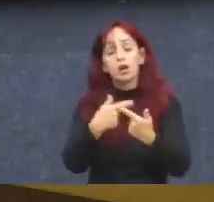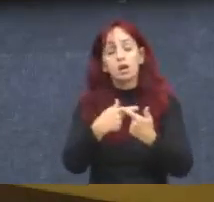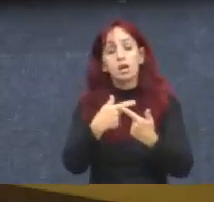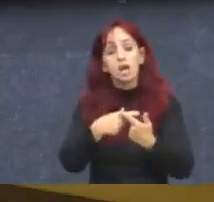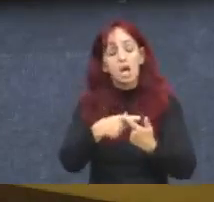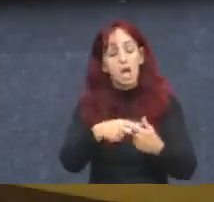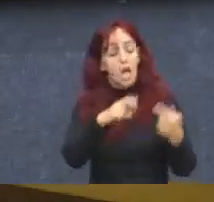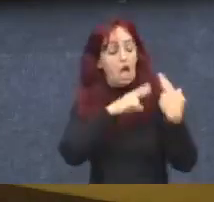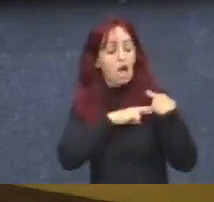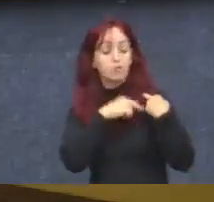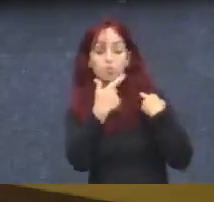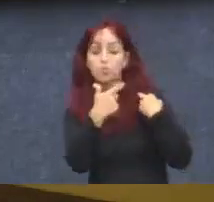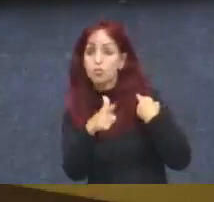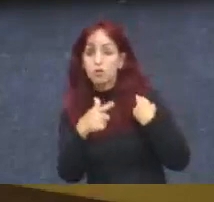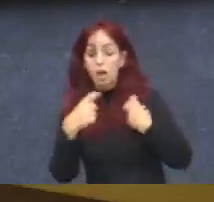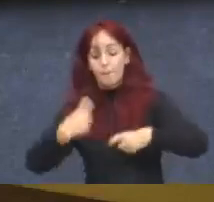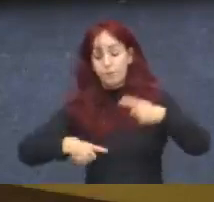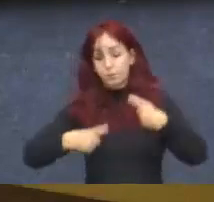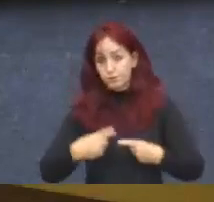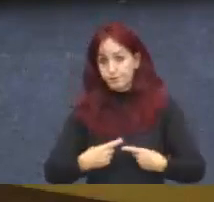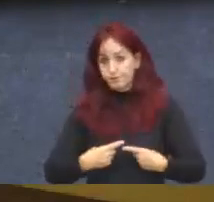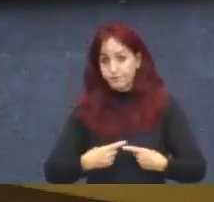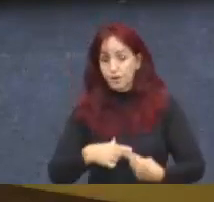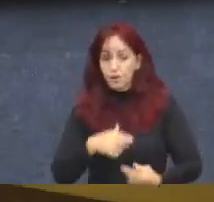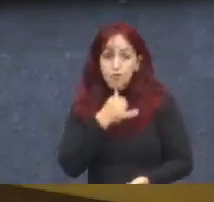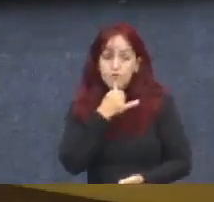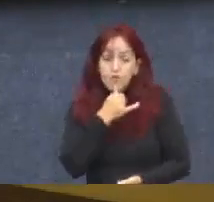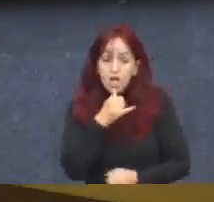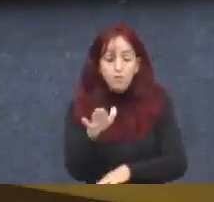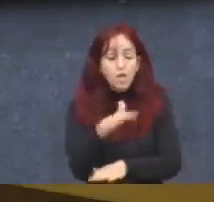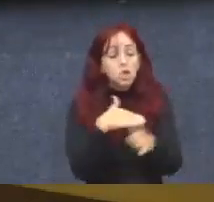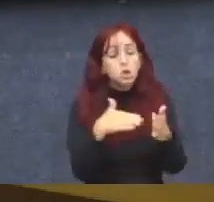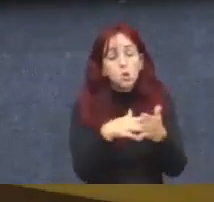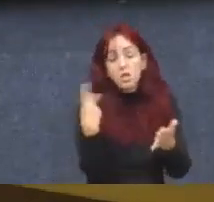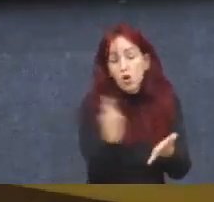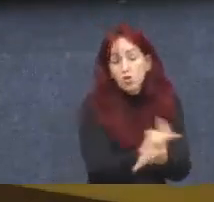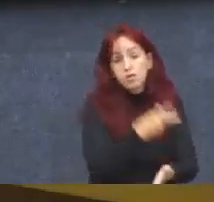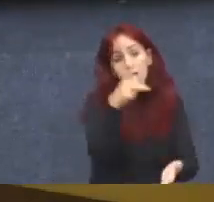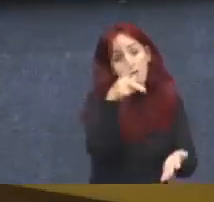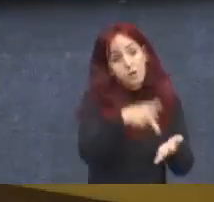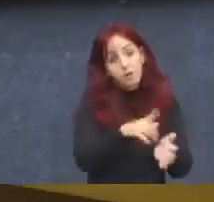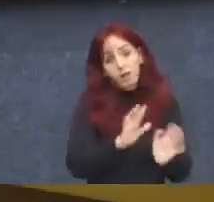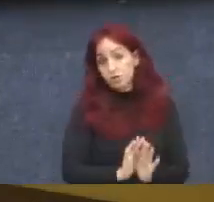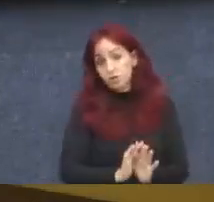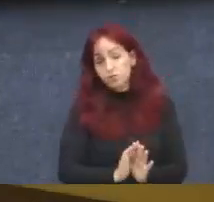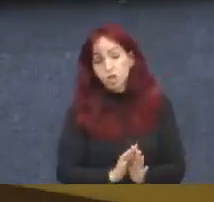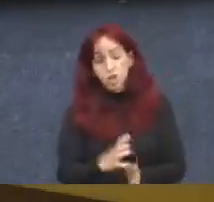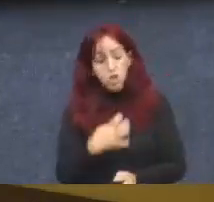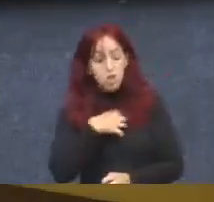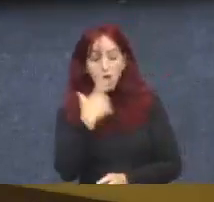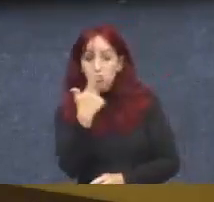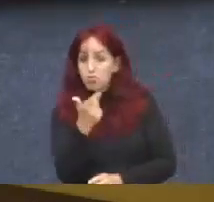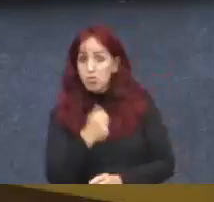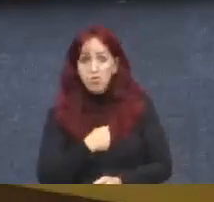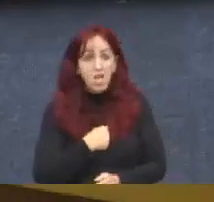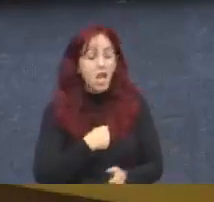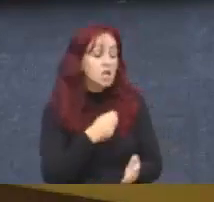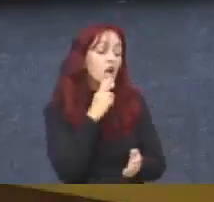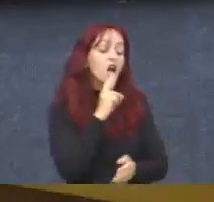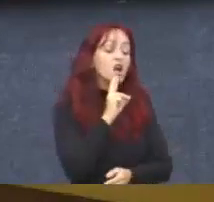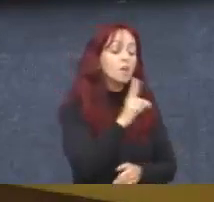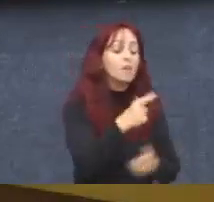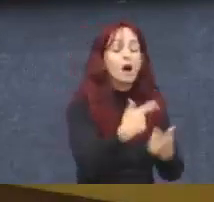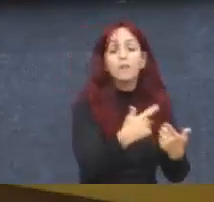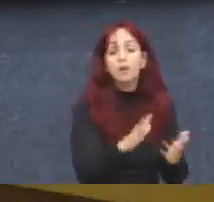desses políticos. Infelizmente, tudo que está aqui é verdade e não vai ter jeito de contestar, sabe por quê?